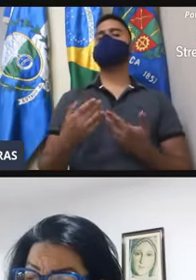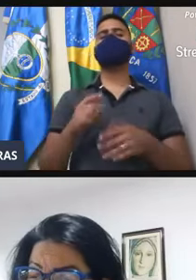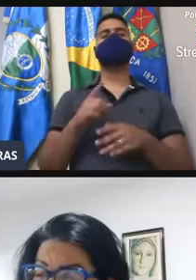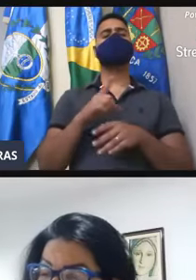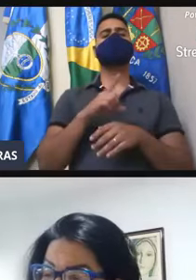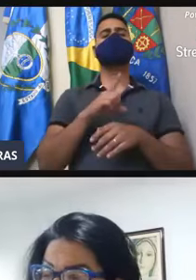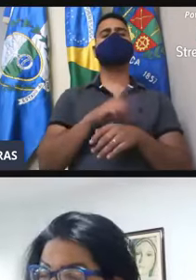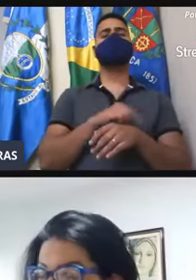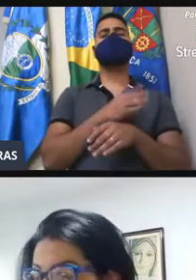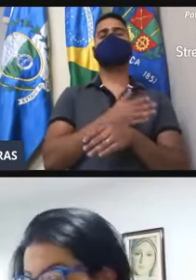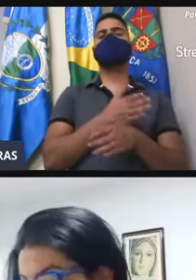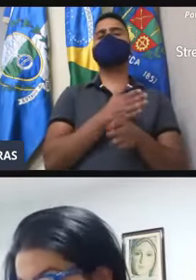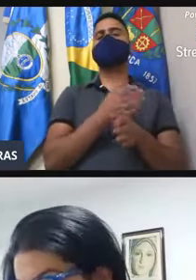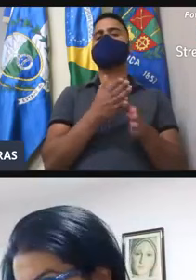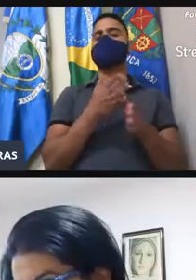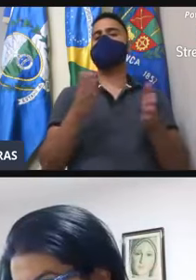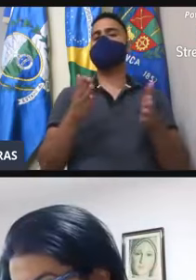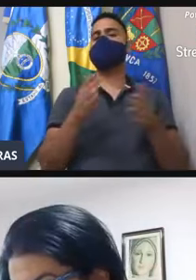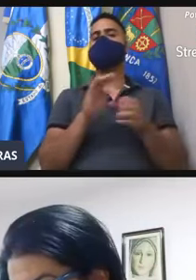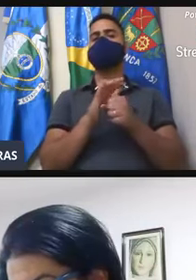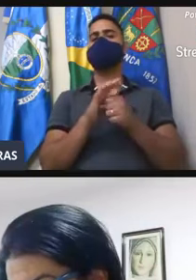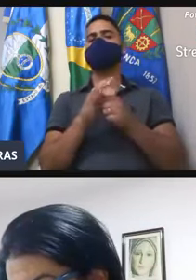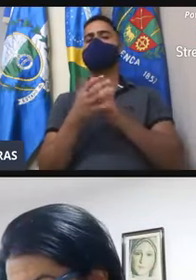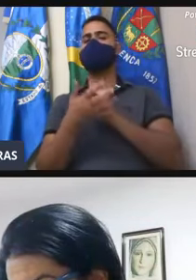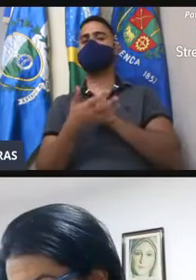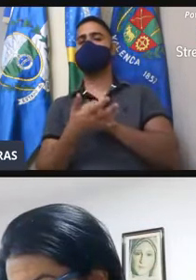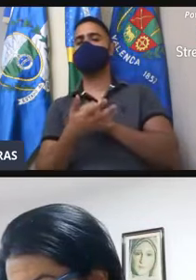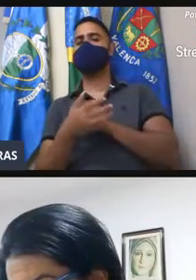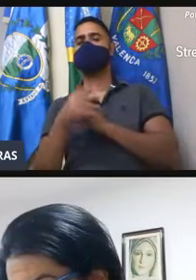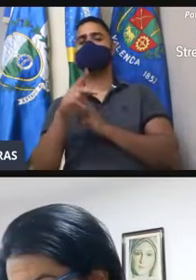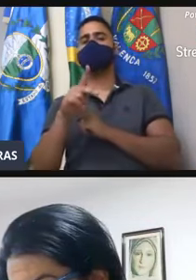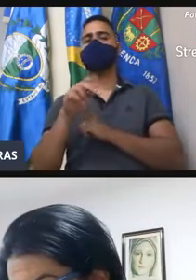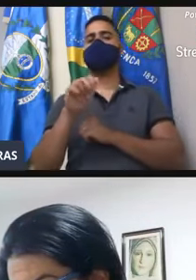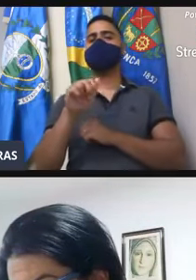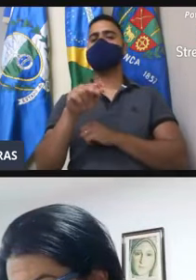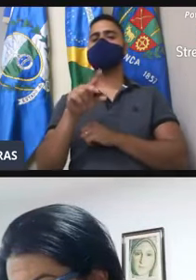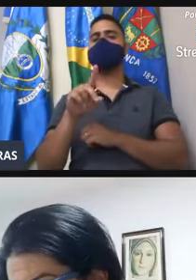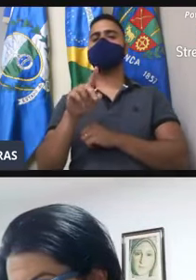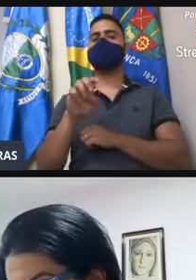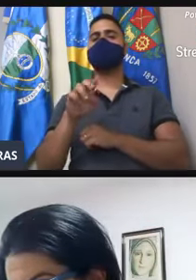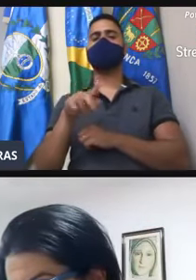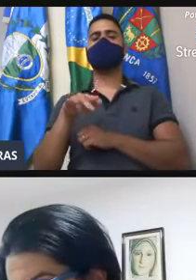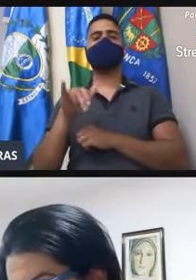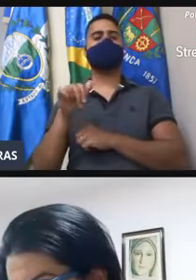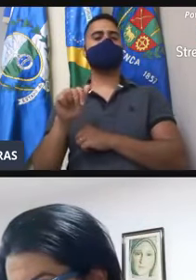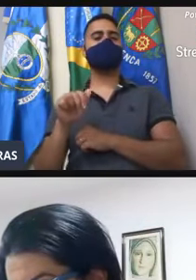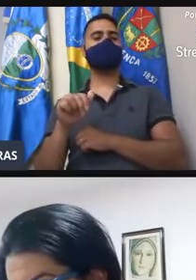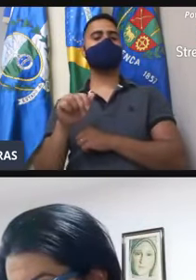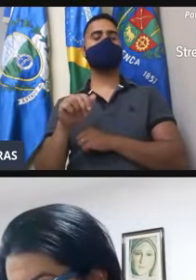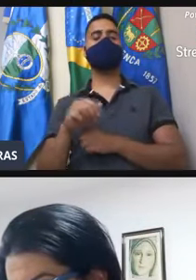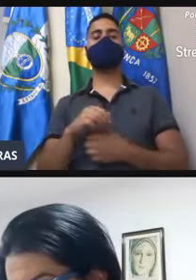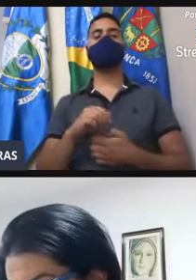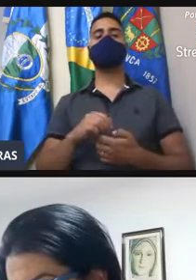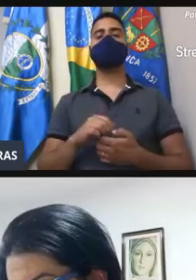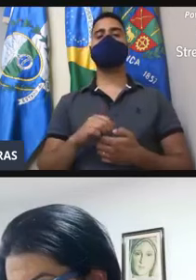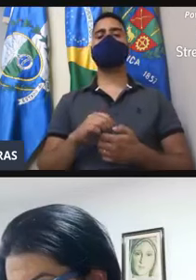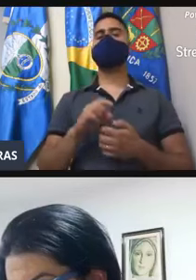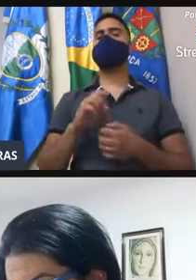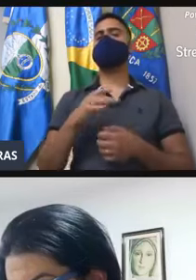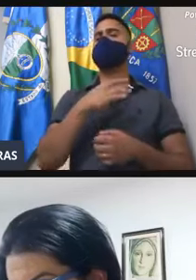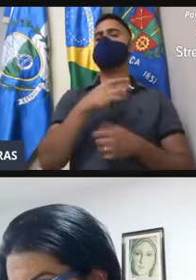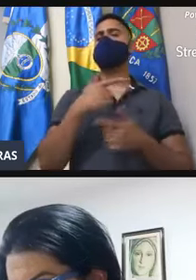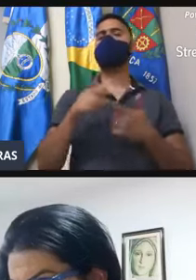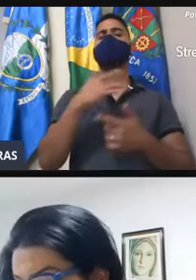pandemia, de, enfim, uma calamidade a respeito da saúde, não só no